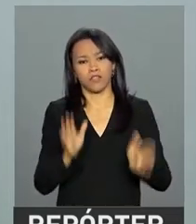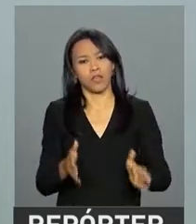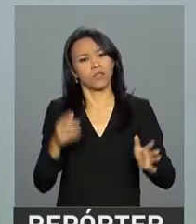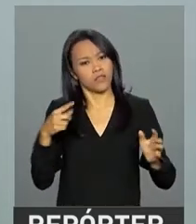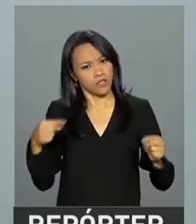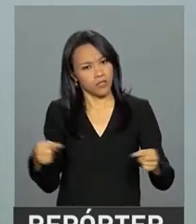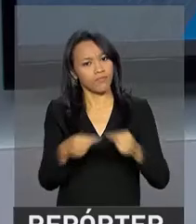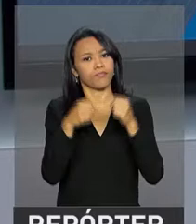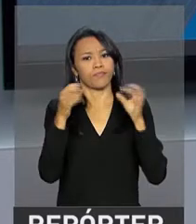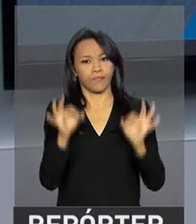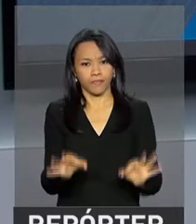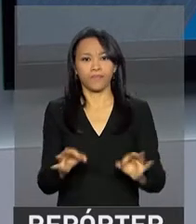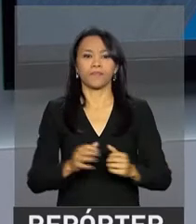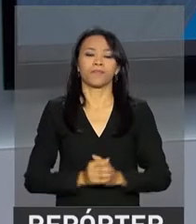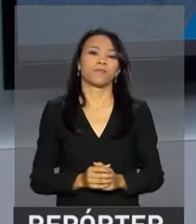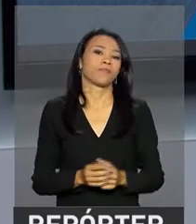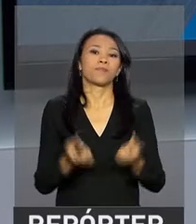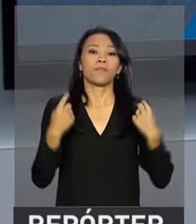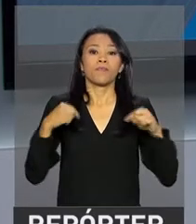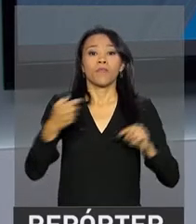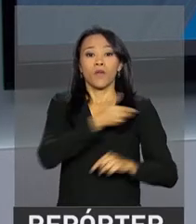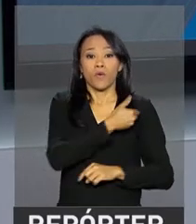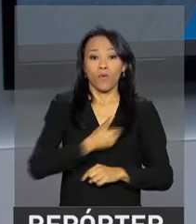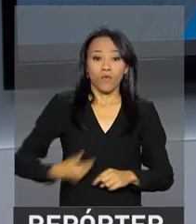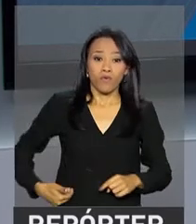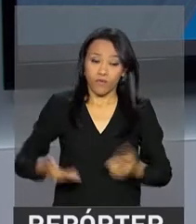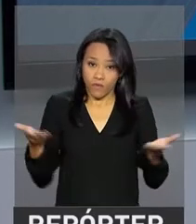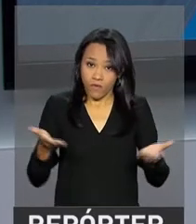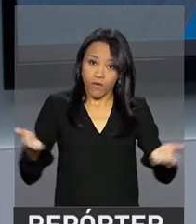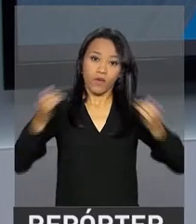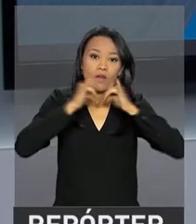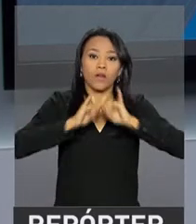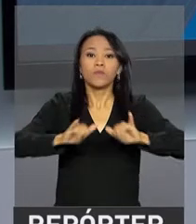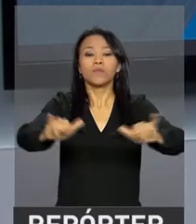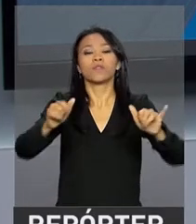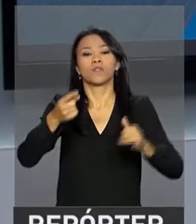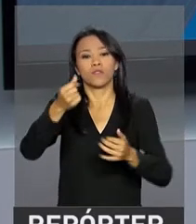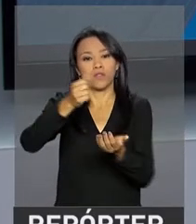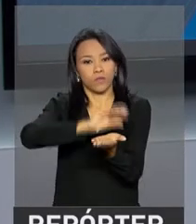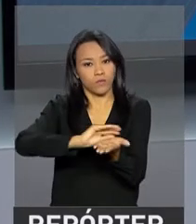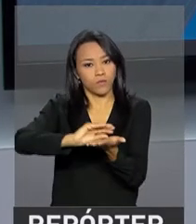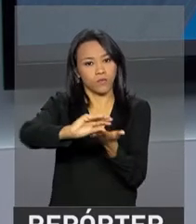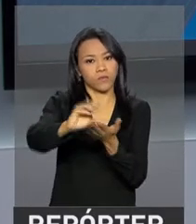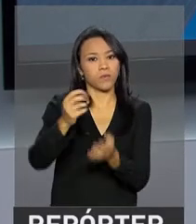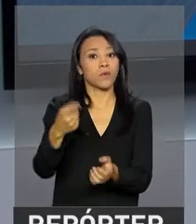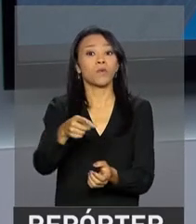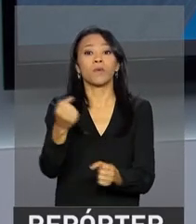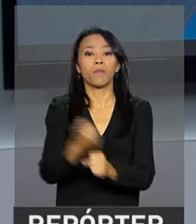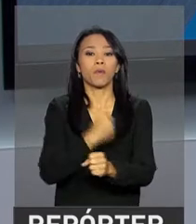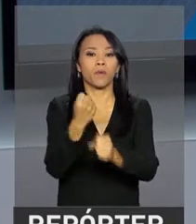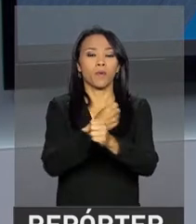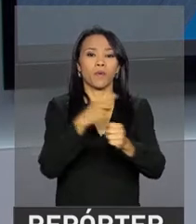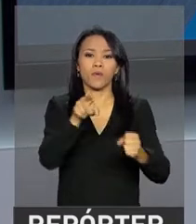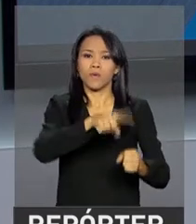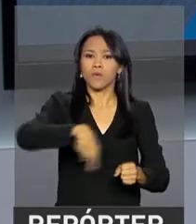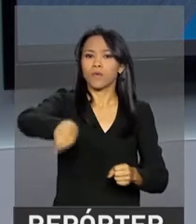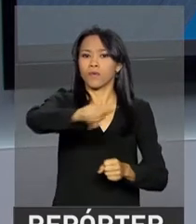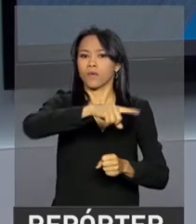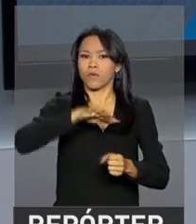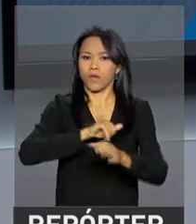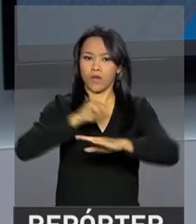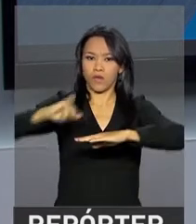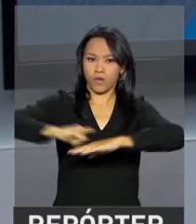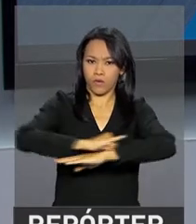adequadas o governo anuncia hoje recursos para a ampliação do aeroporto de ribeirão preto em são paulo